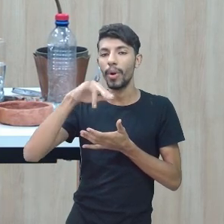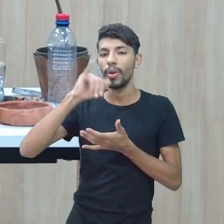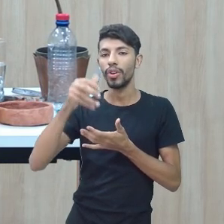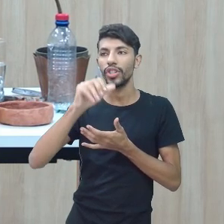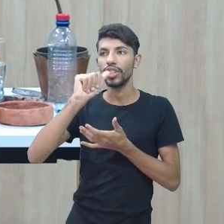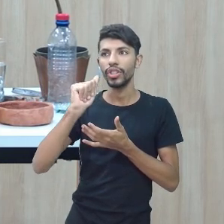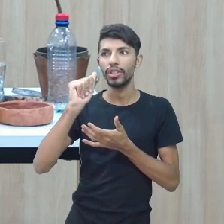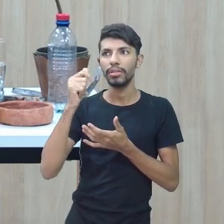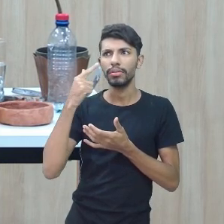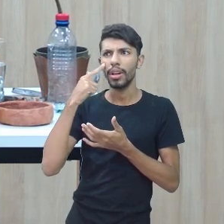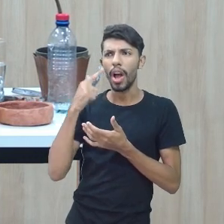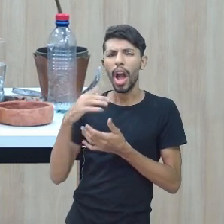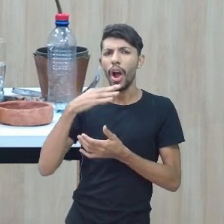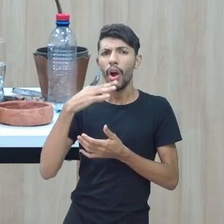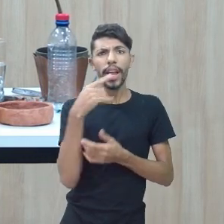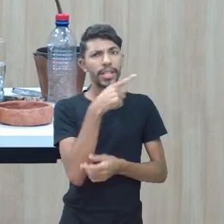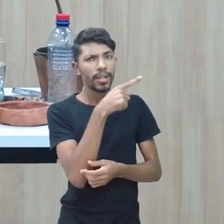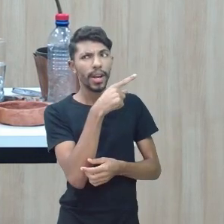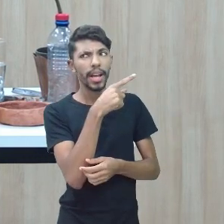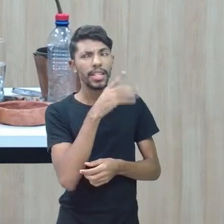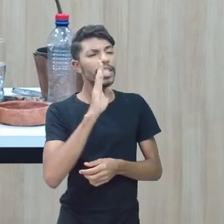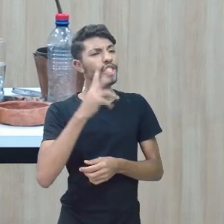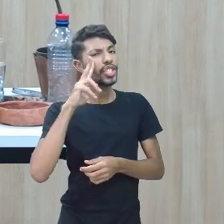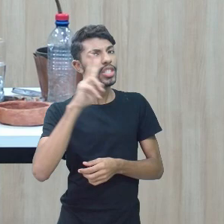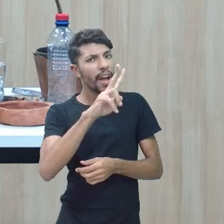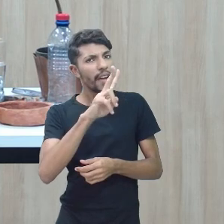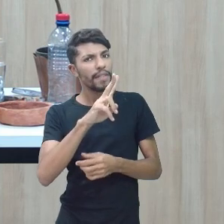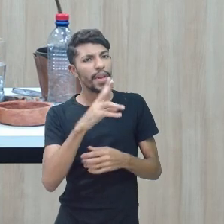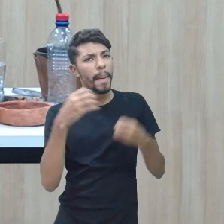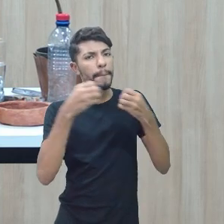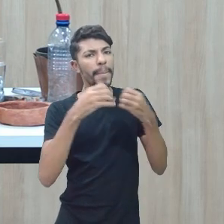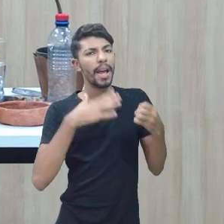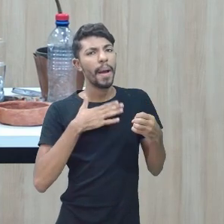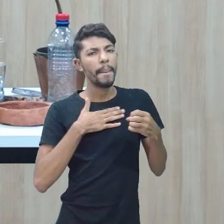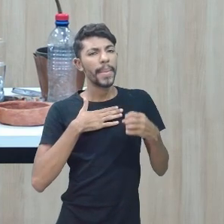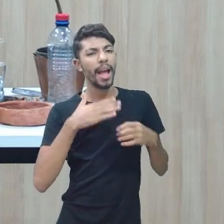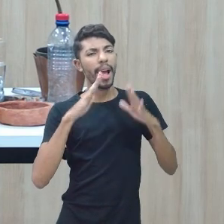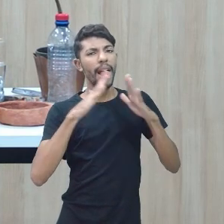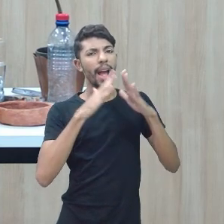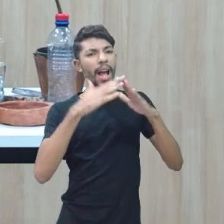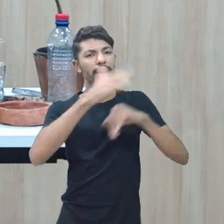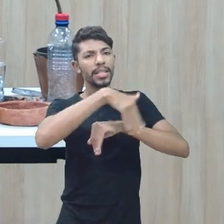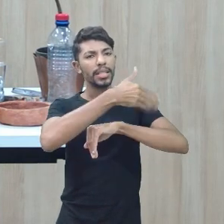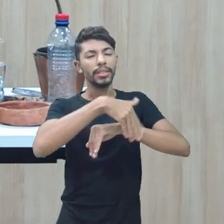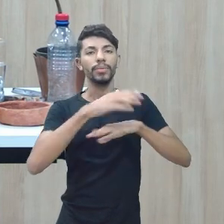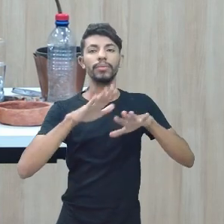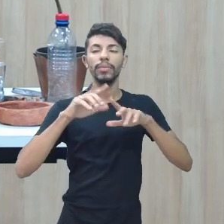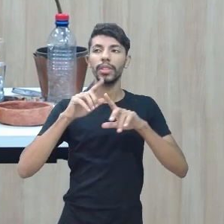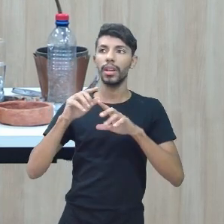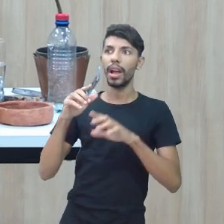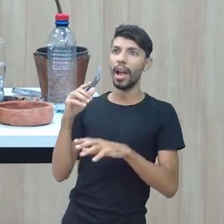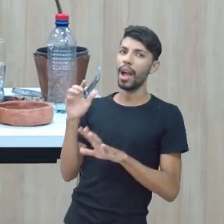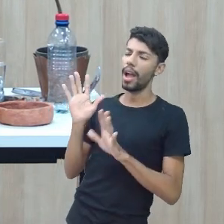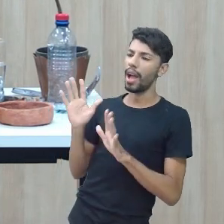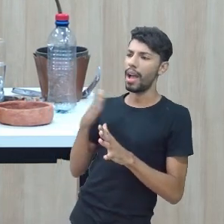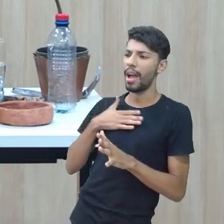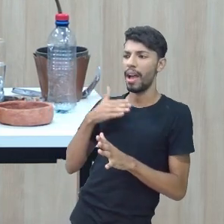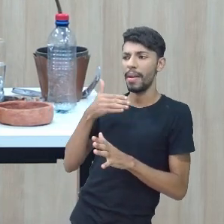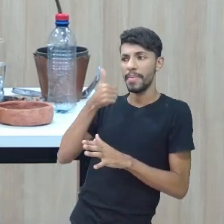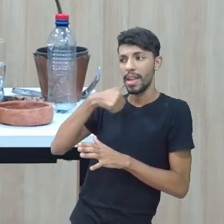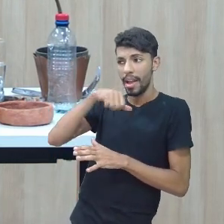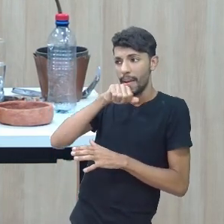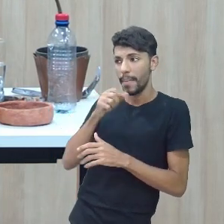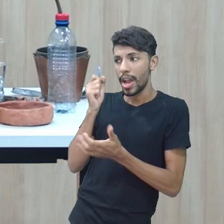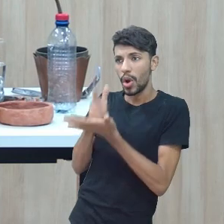professora, eu conheço essa. Eu já vi essa lá no muro perto da minha casa. Ok. Ah, professora, minha mãe compra essa no